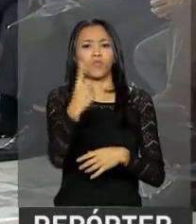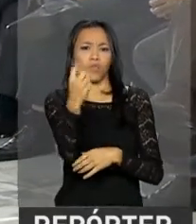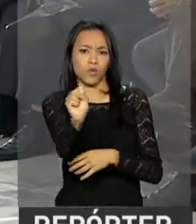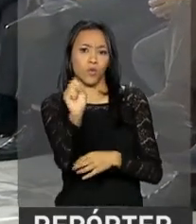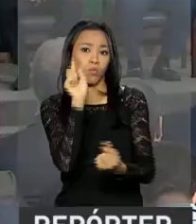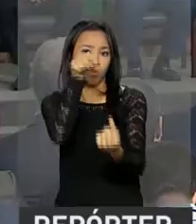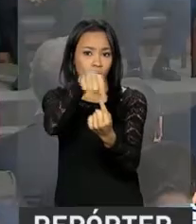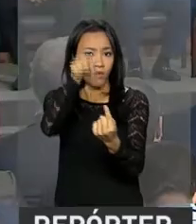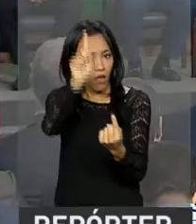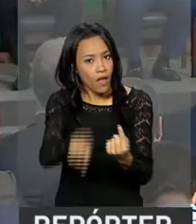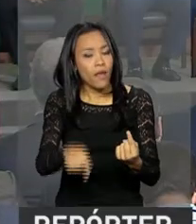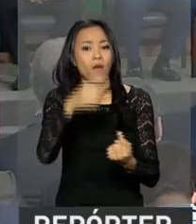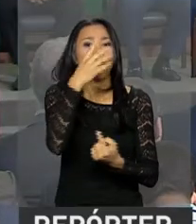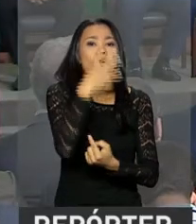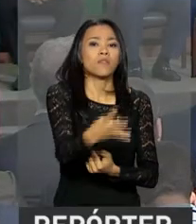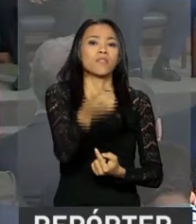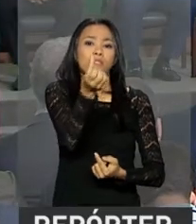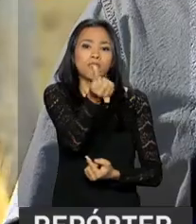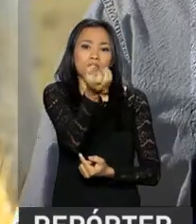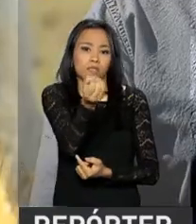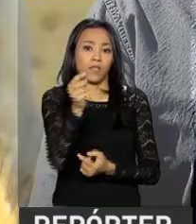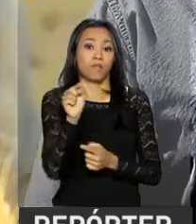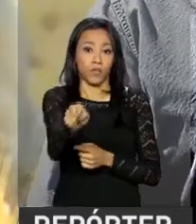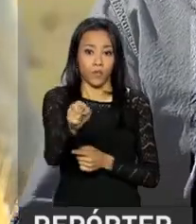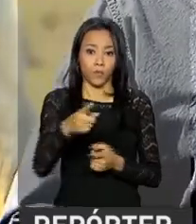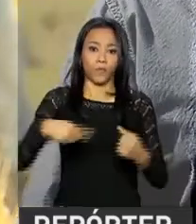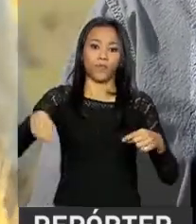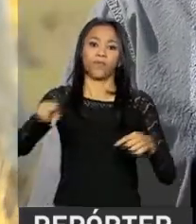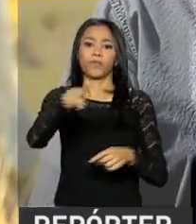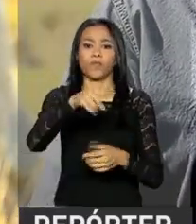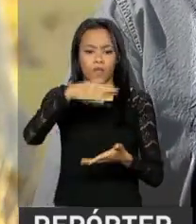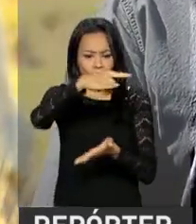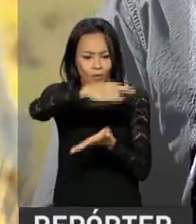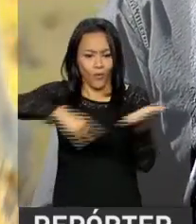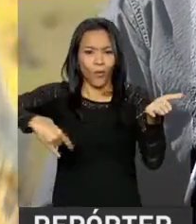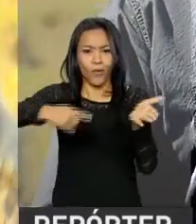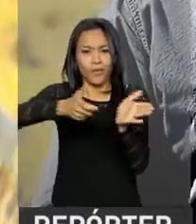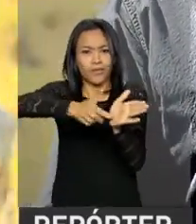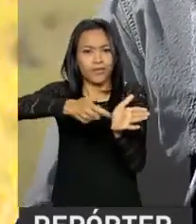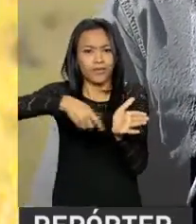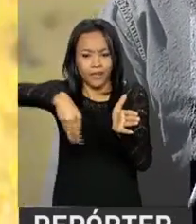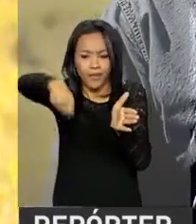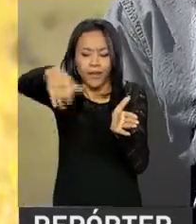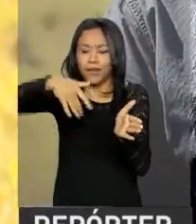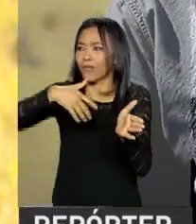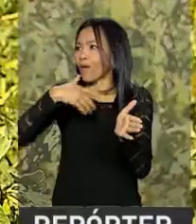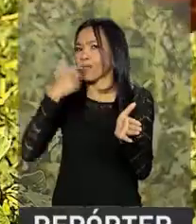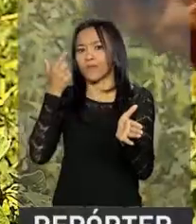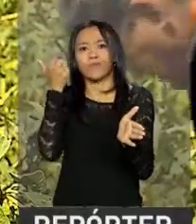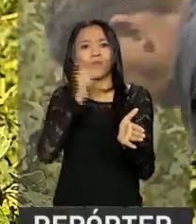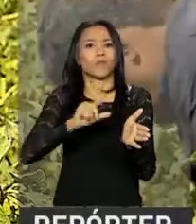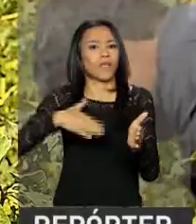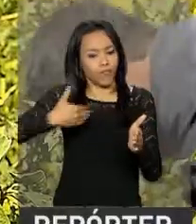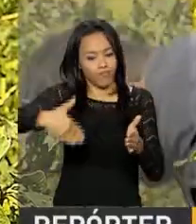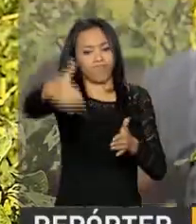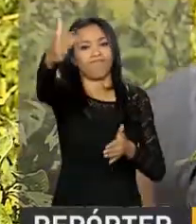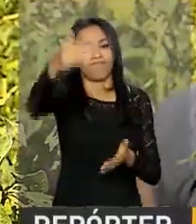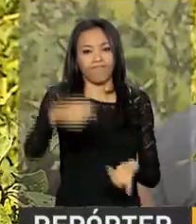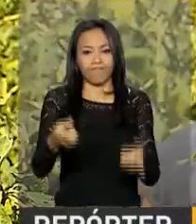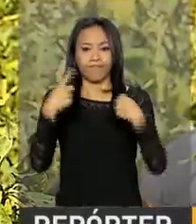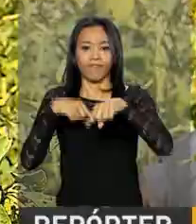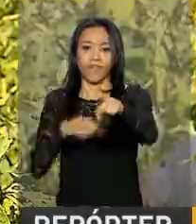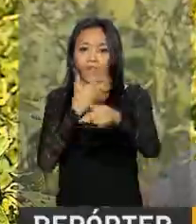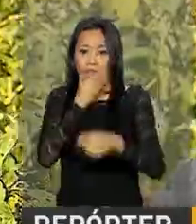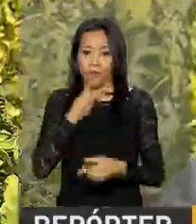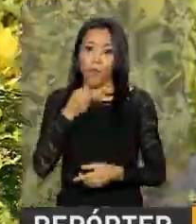us 460 o título com a escritura na mão a gente pode caminhar sobre o paulo leva